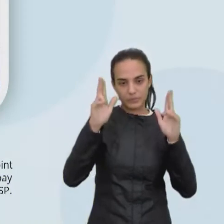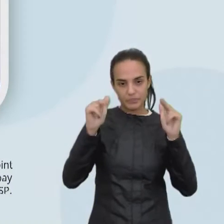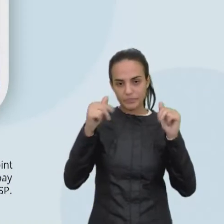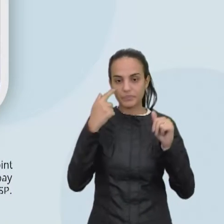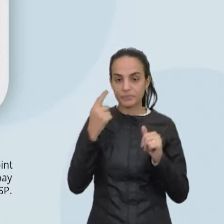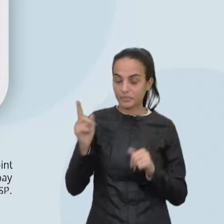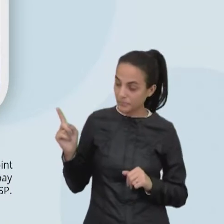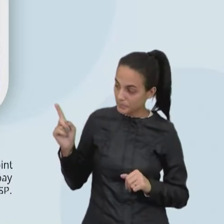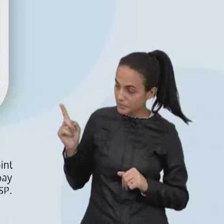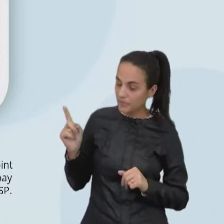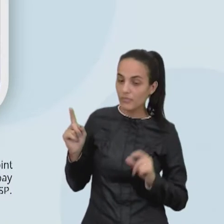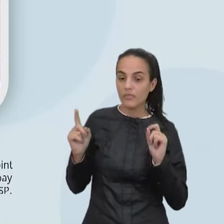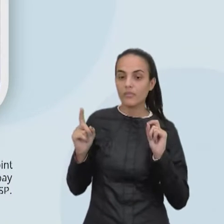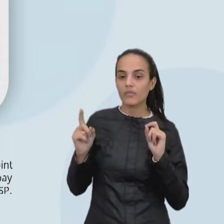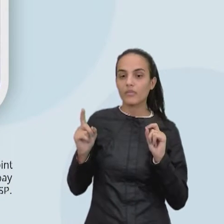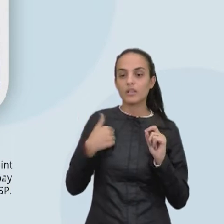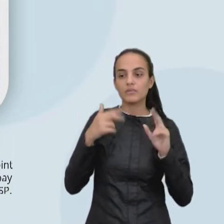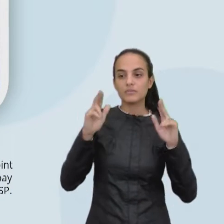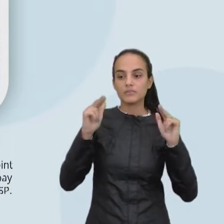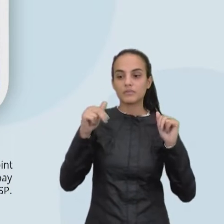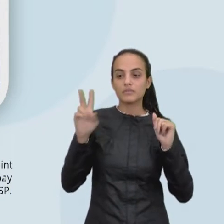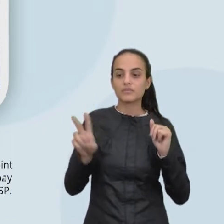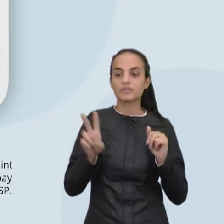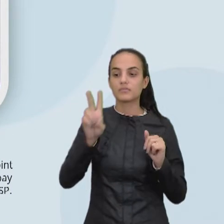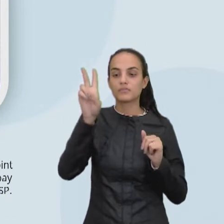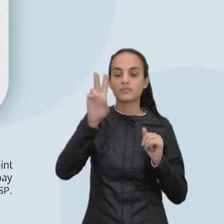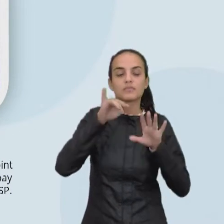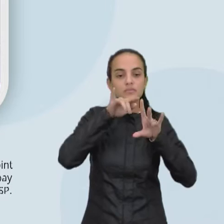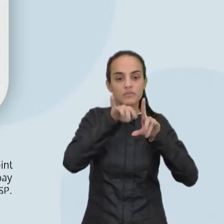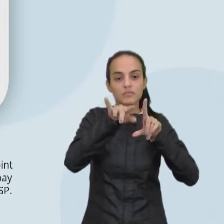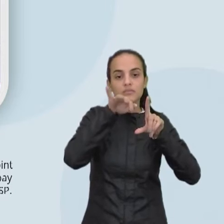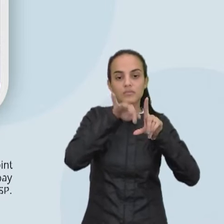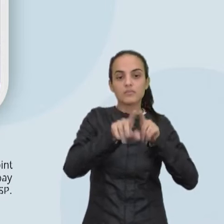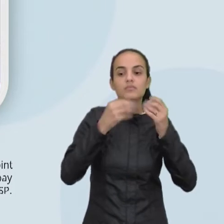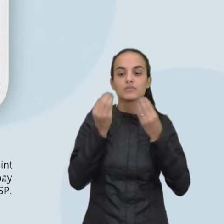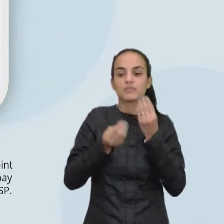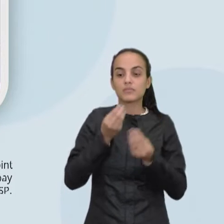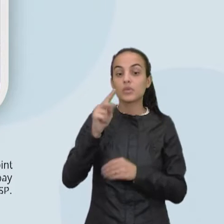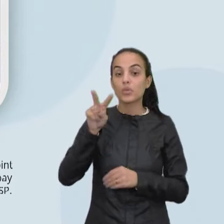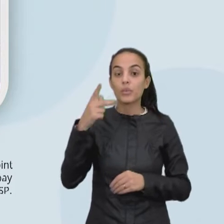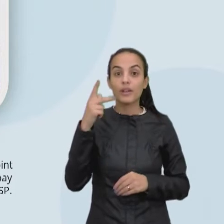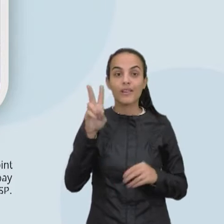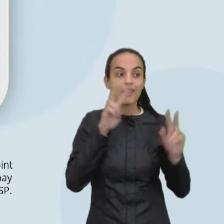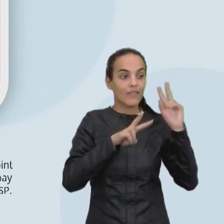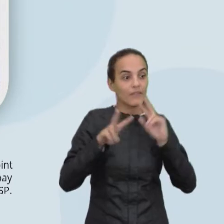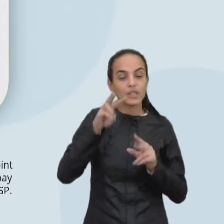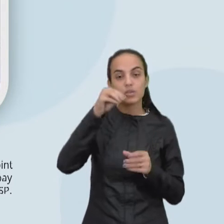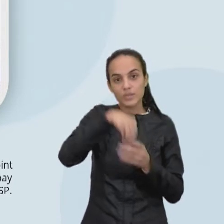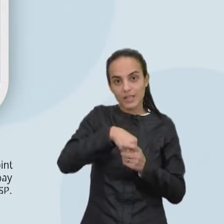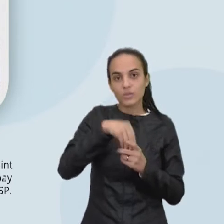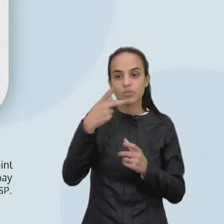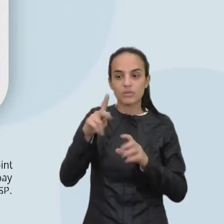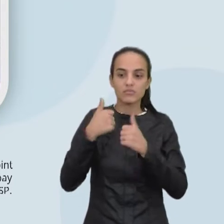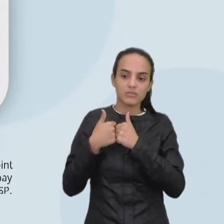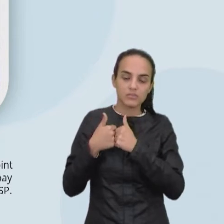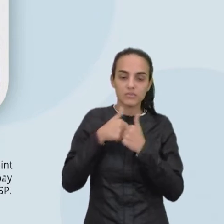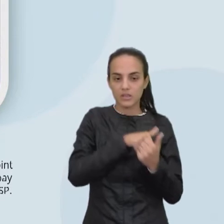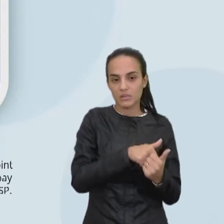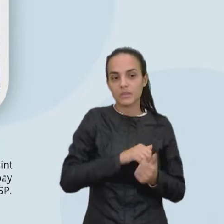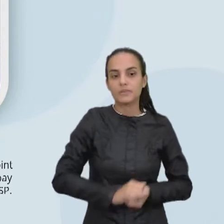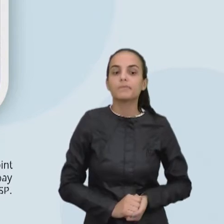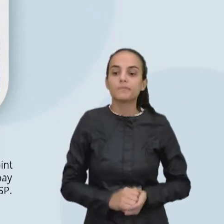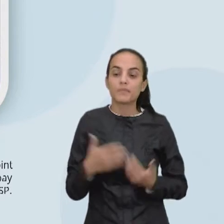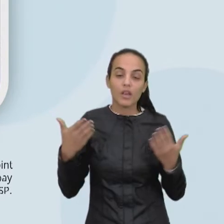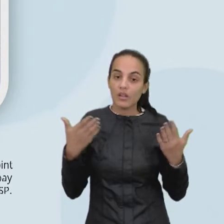só, relevância refere-se ao valor do influenciador digital, na forma como ele é visto dentro do seu segmento. Aqui